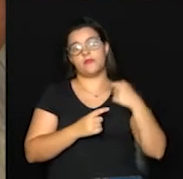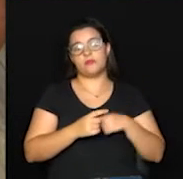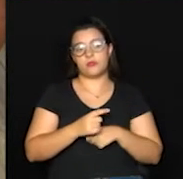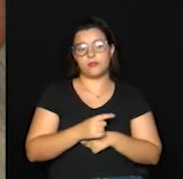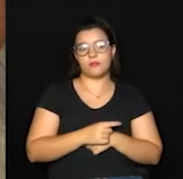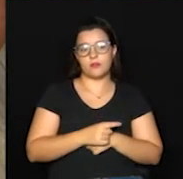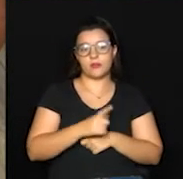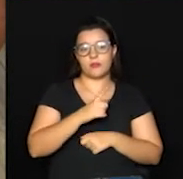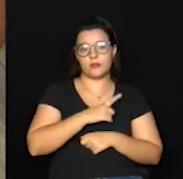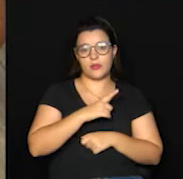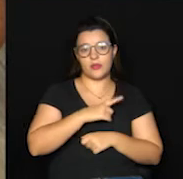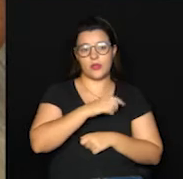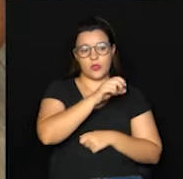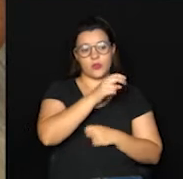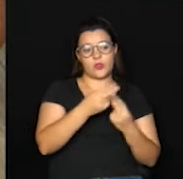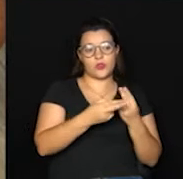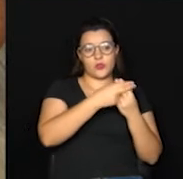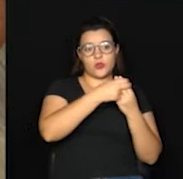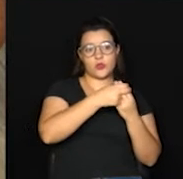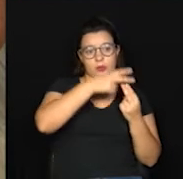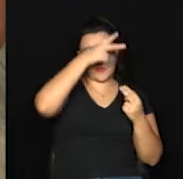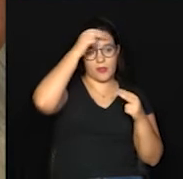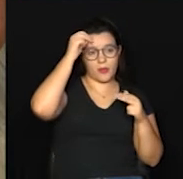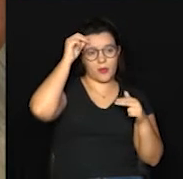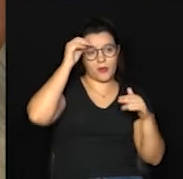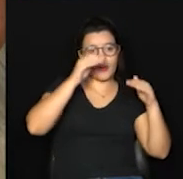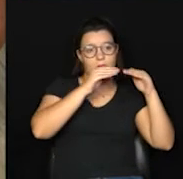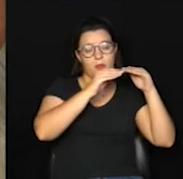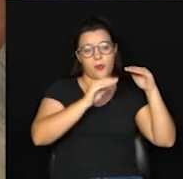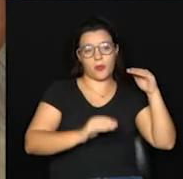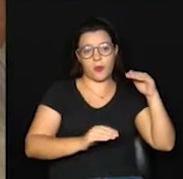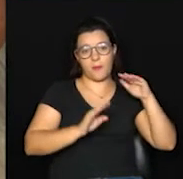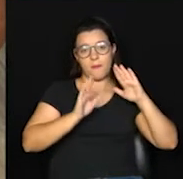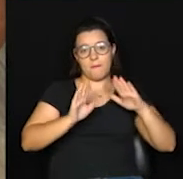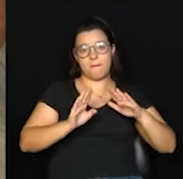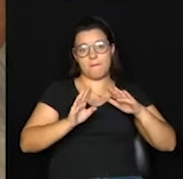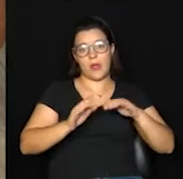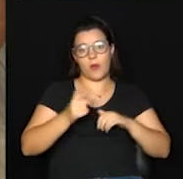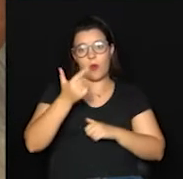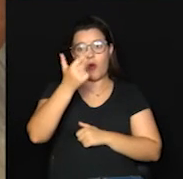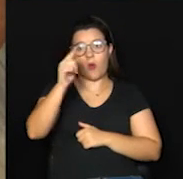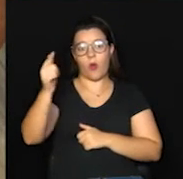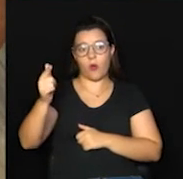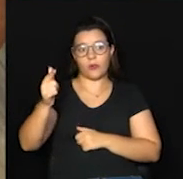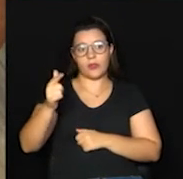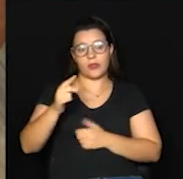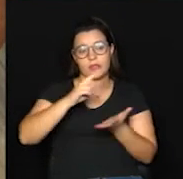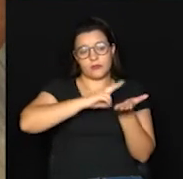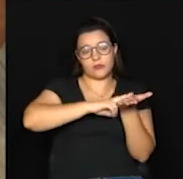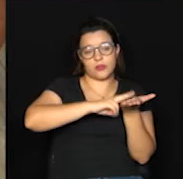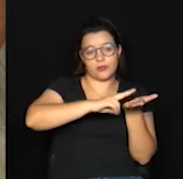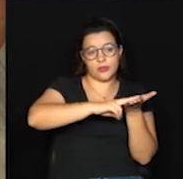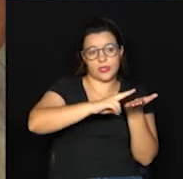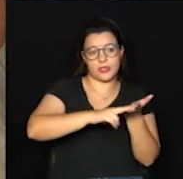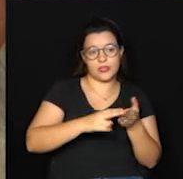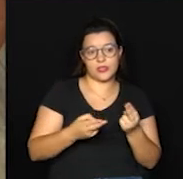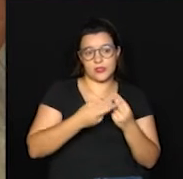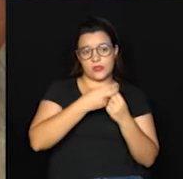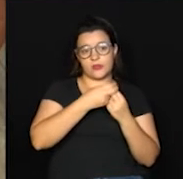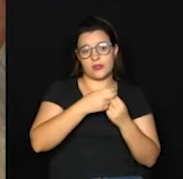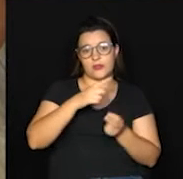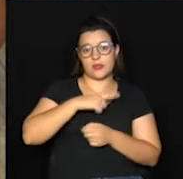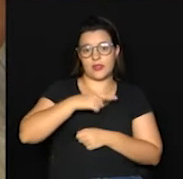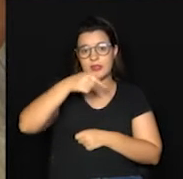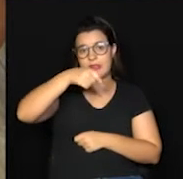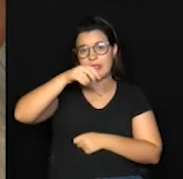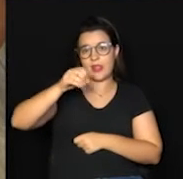municipal abaixo dos 50% é uma ótima notícia, mas tivemos um aumento, então, dos leitos ocupados. No SUS estadual,